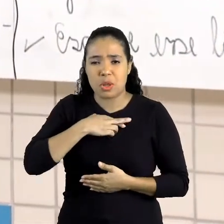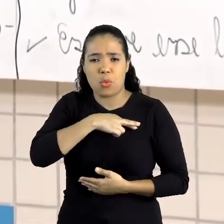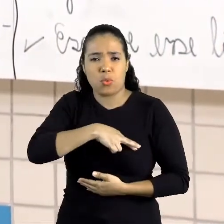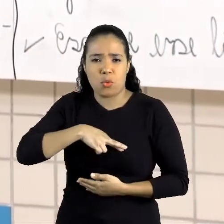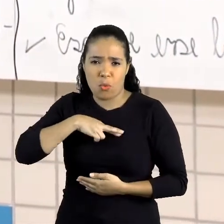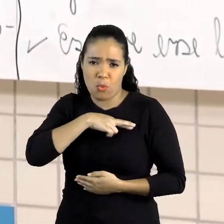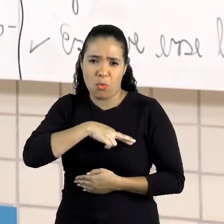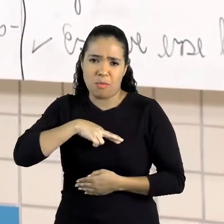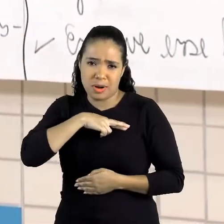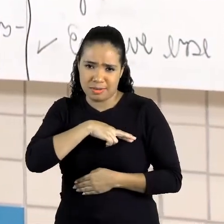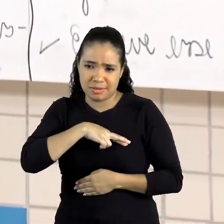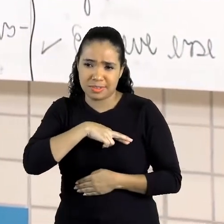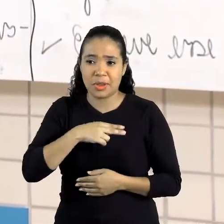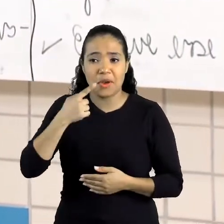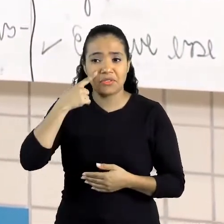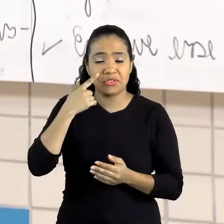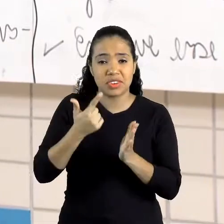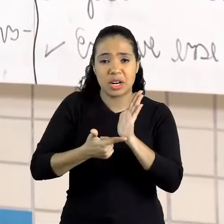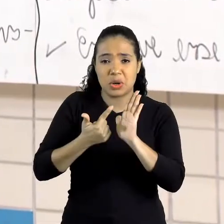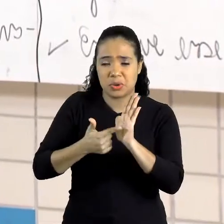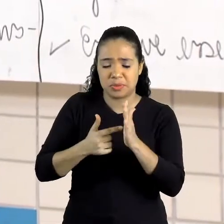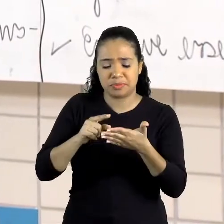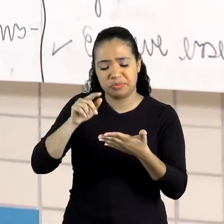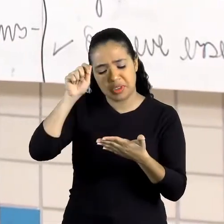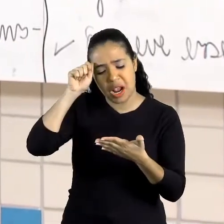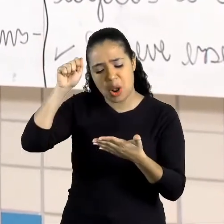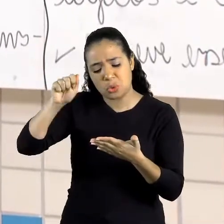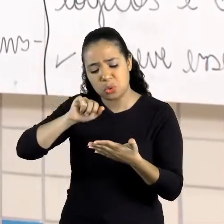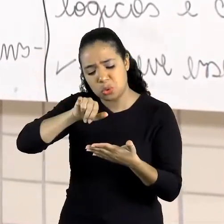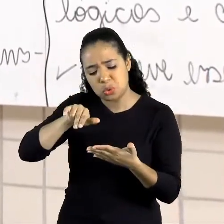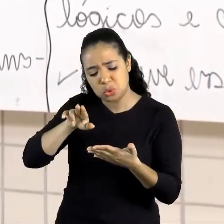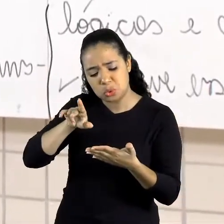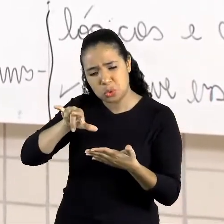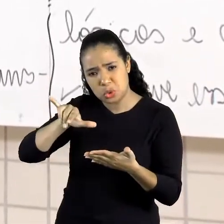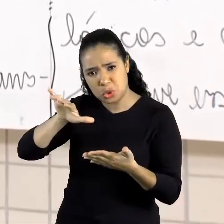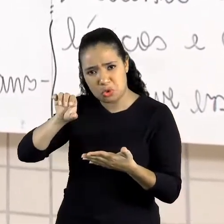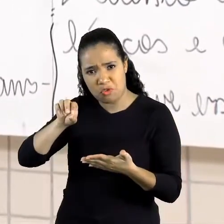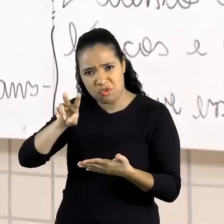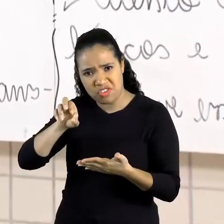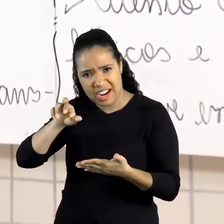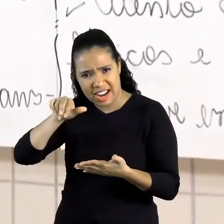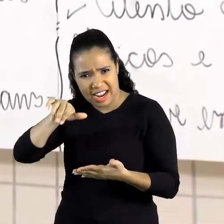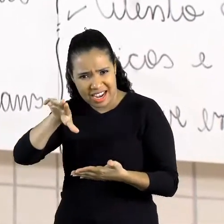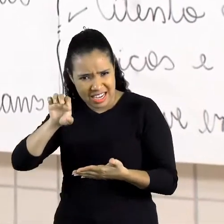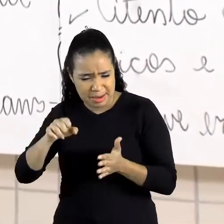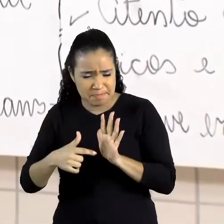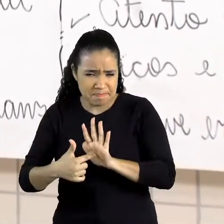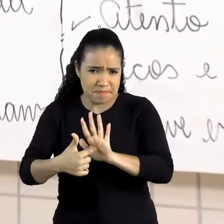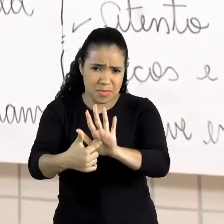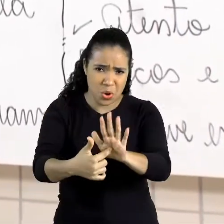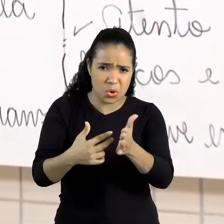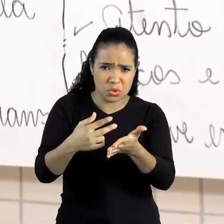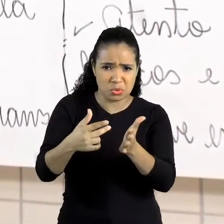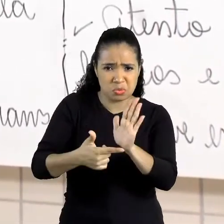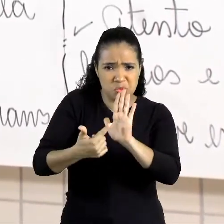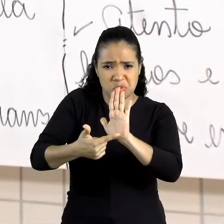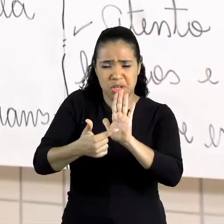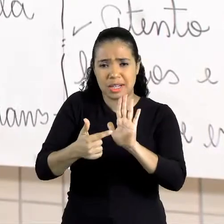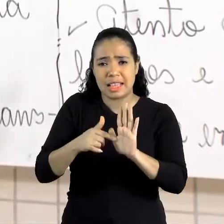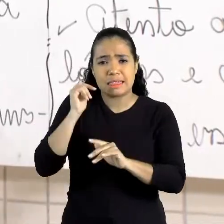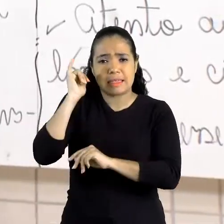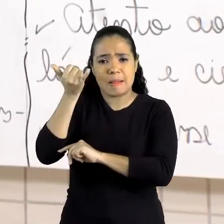o livro, gente. Júlio Verne, ele vai tentar retratar por meio dessa